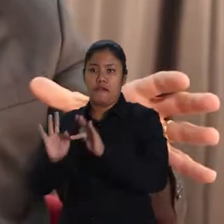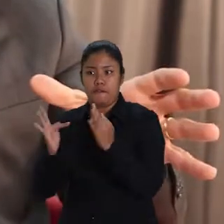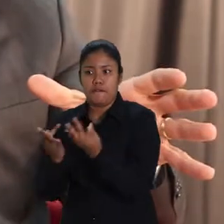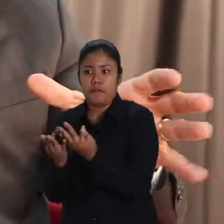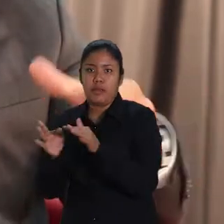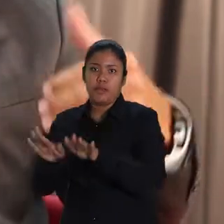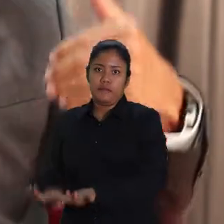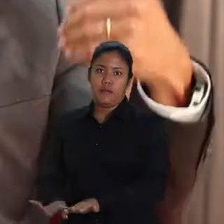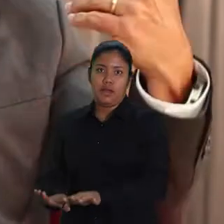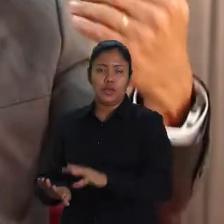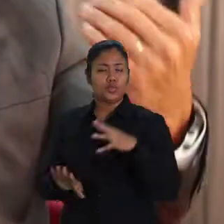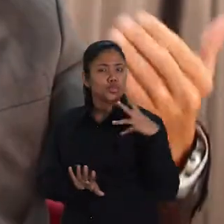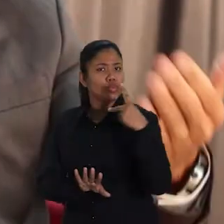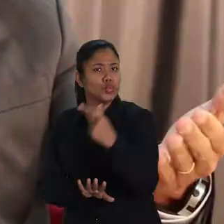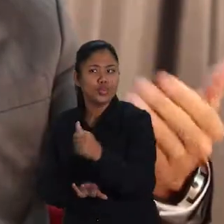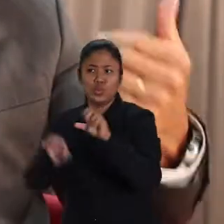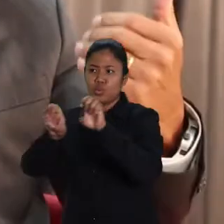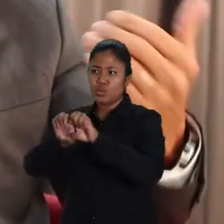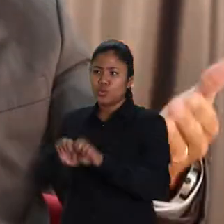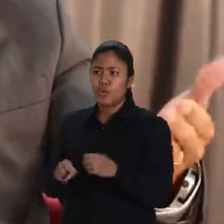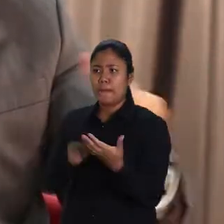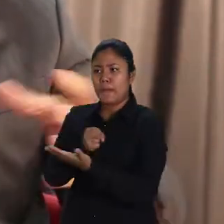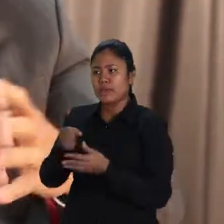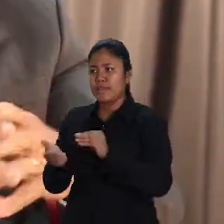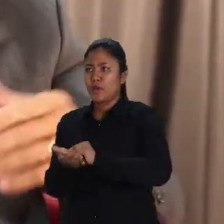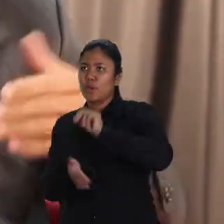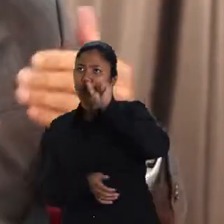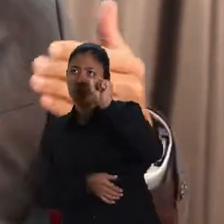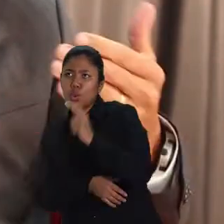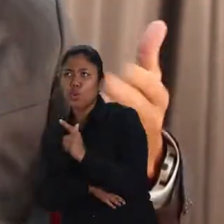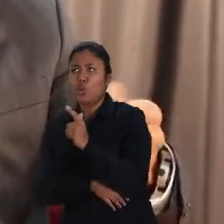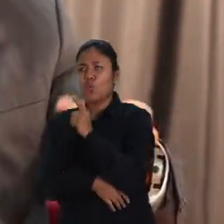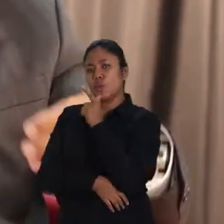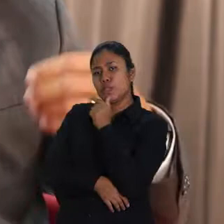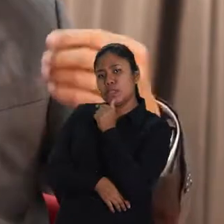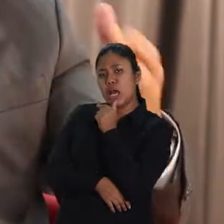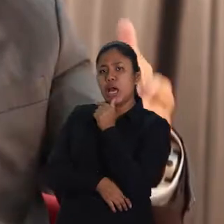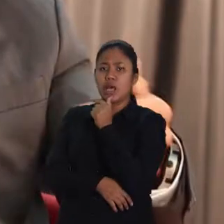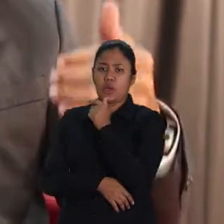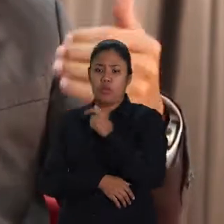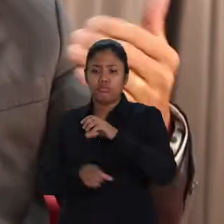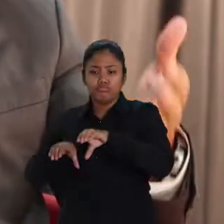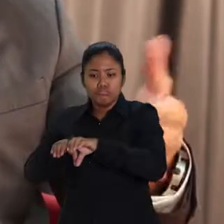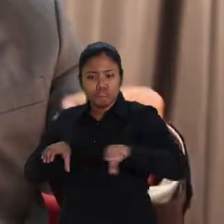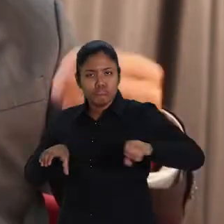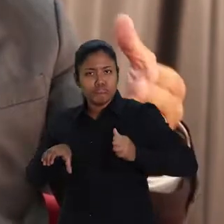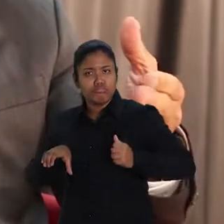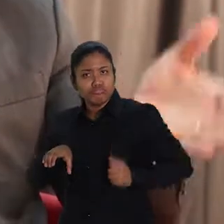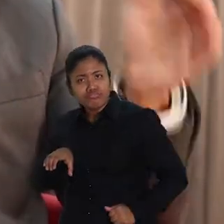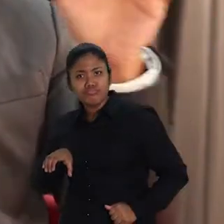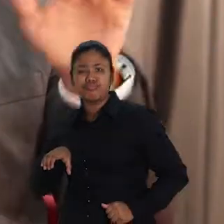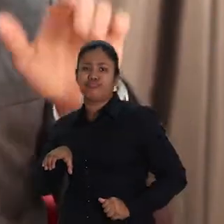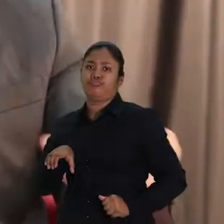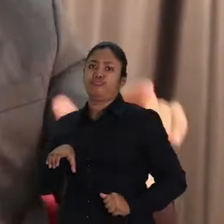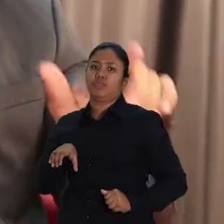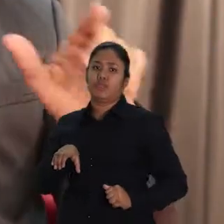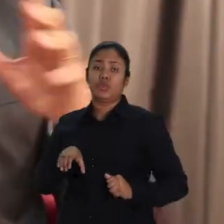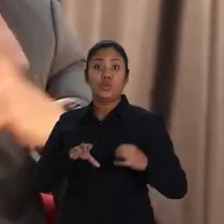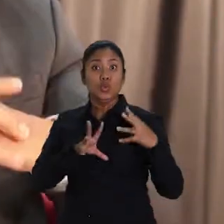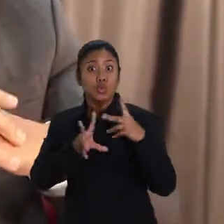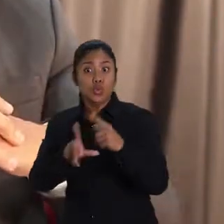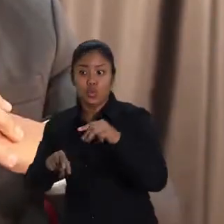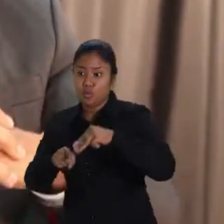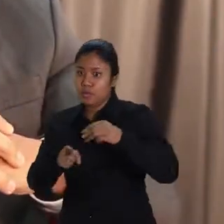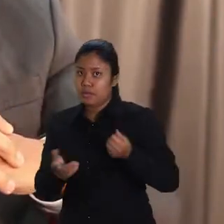ficar toda a infraestrutura básica necessária se faltar energia elétrica água e saneamento rua o município